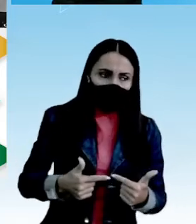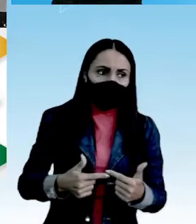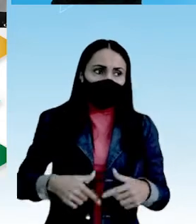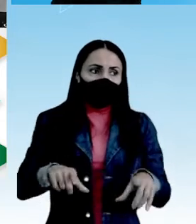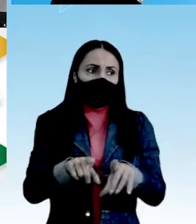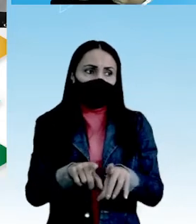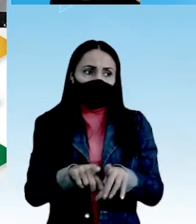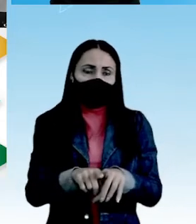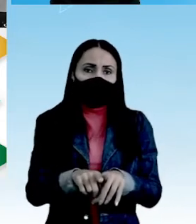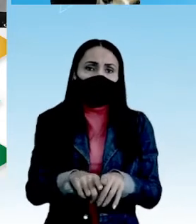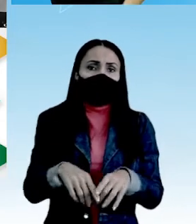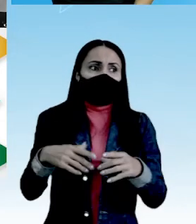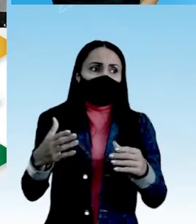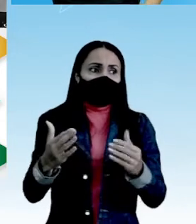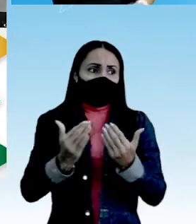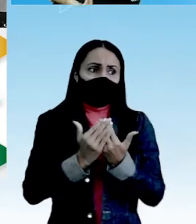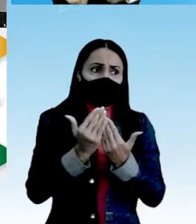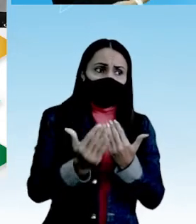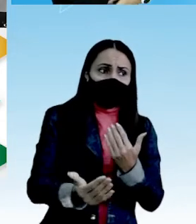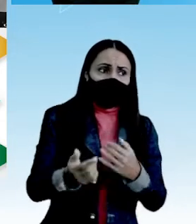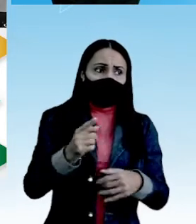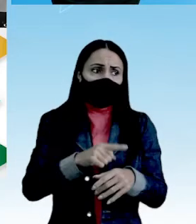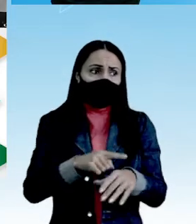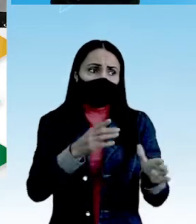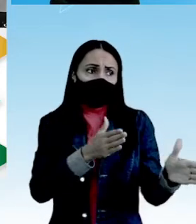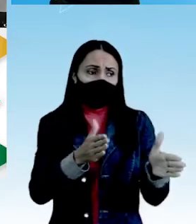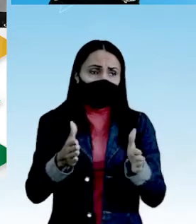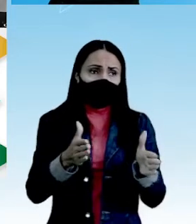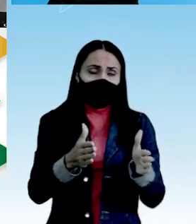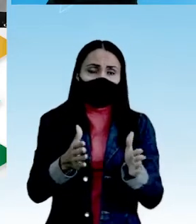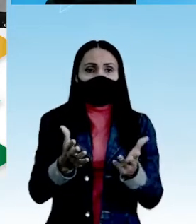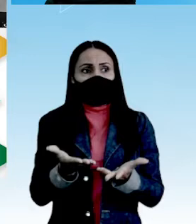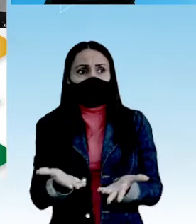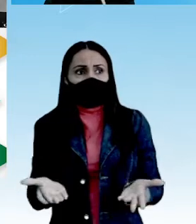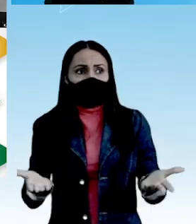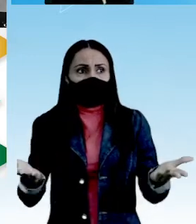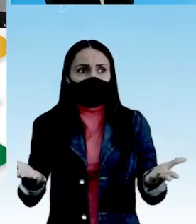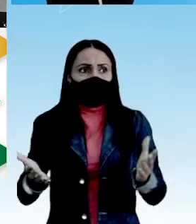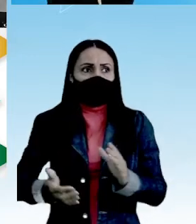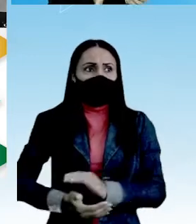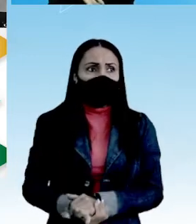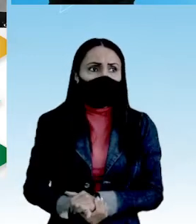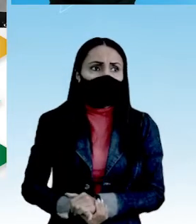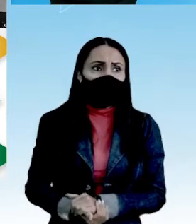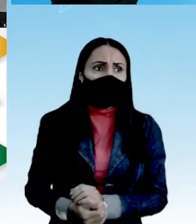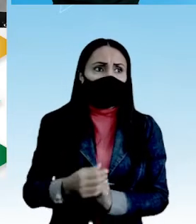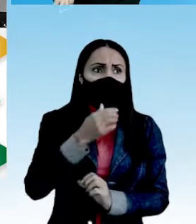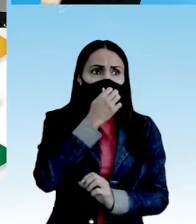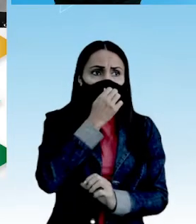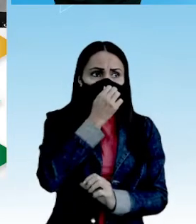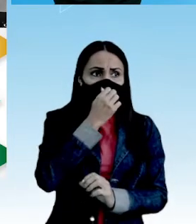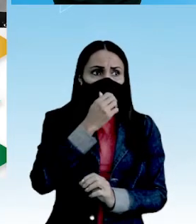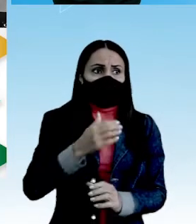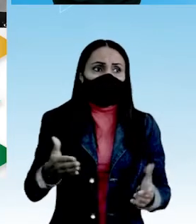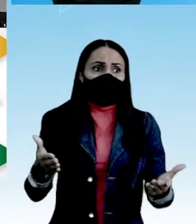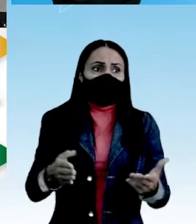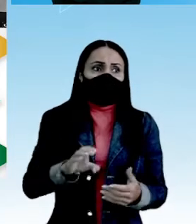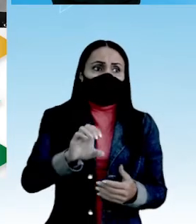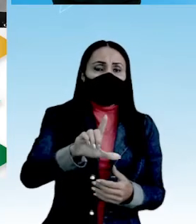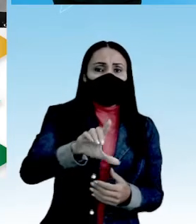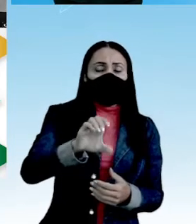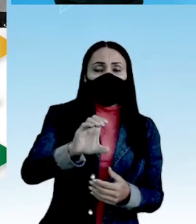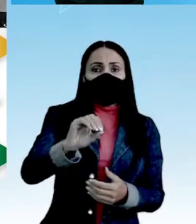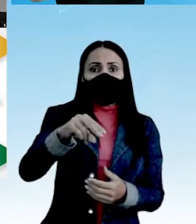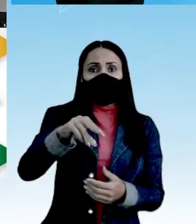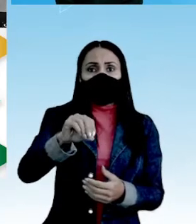também foi muito à frente do seu tempo e, enfim, Billie Holiday, né? Que o nome dela era Eleonora